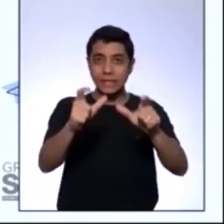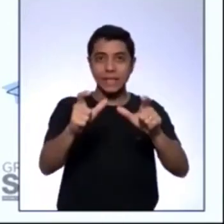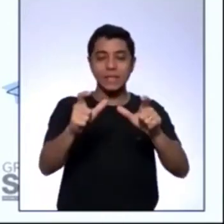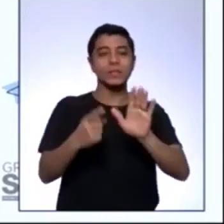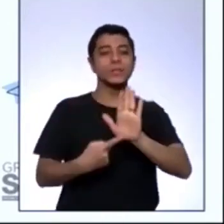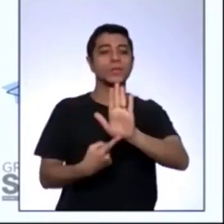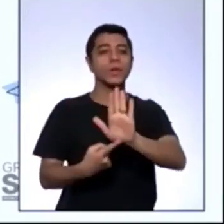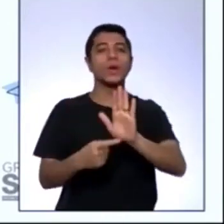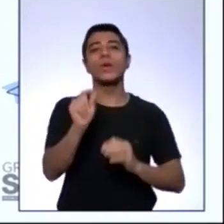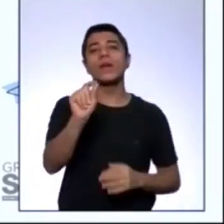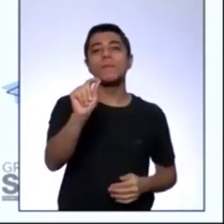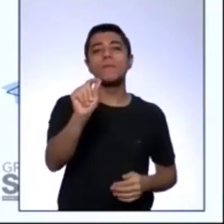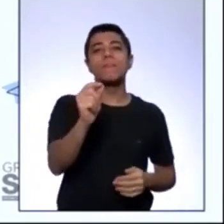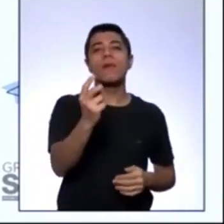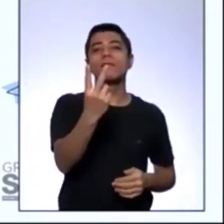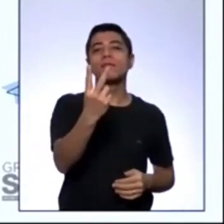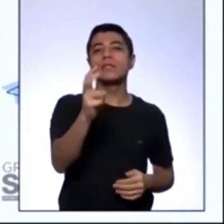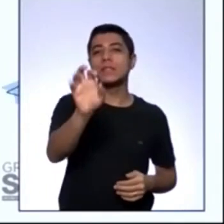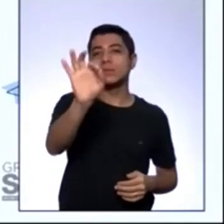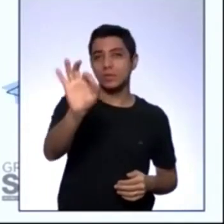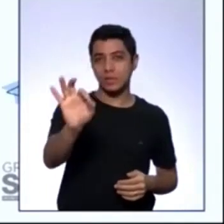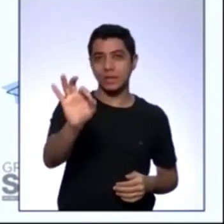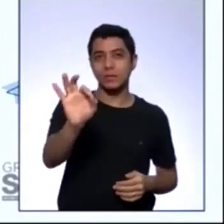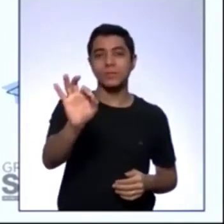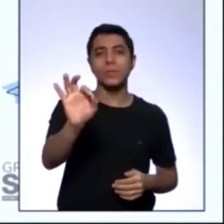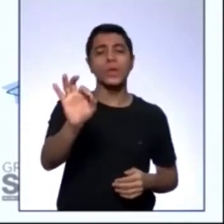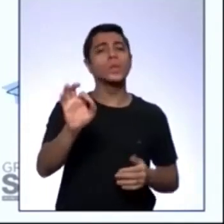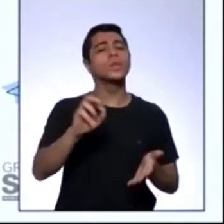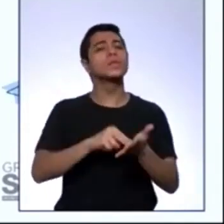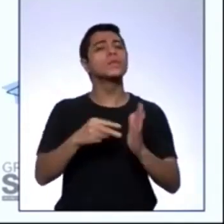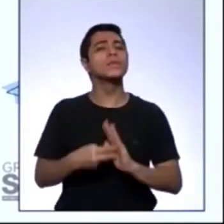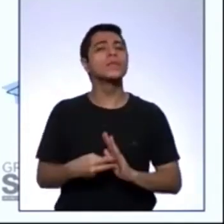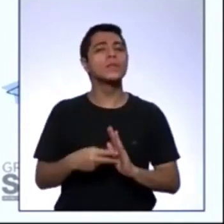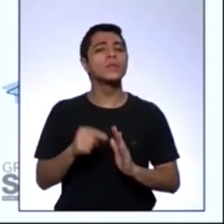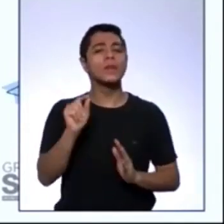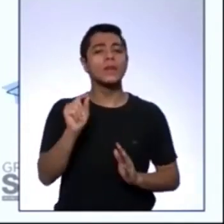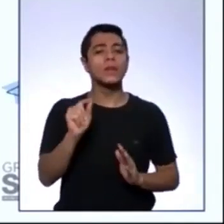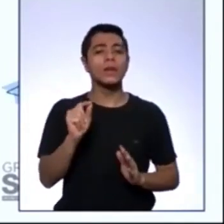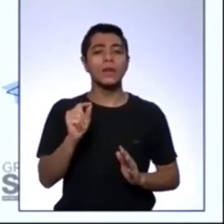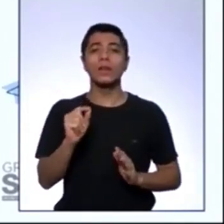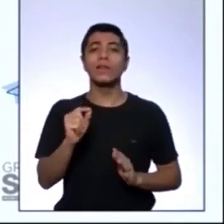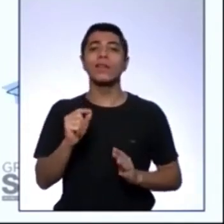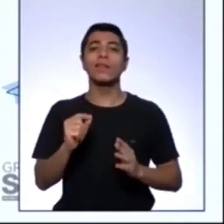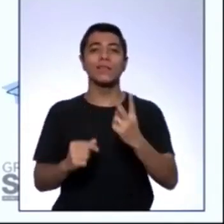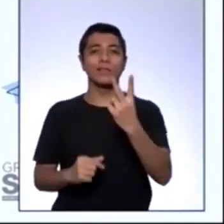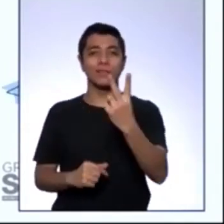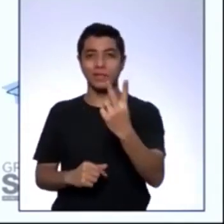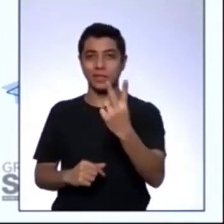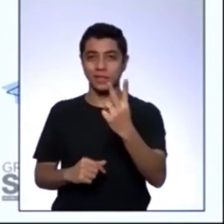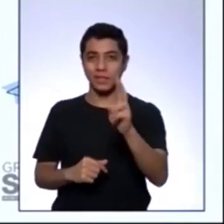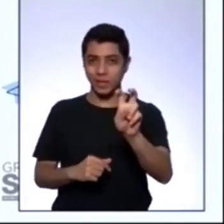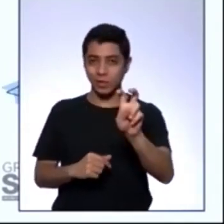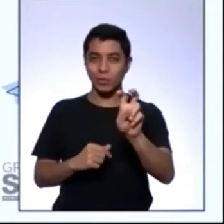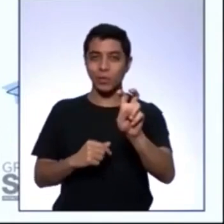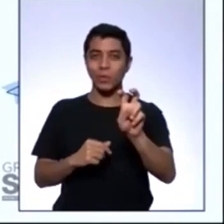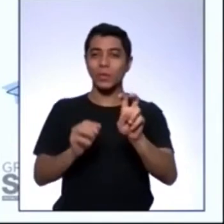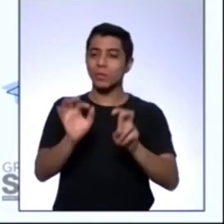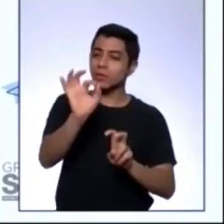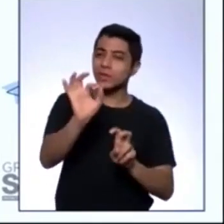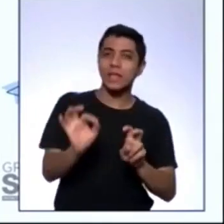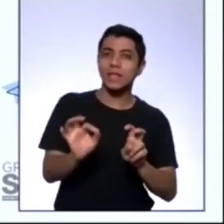25 porcento galera que nada mais é do que pegar o número e dividir por quatro